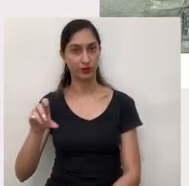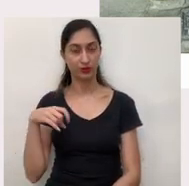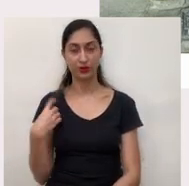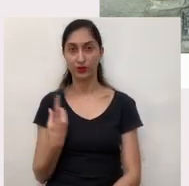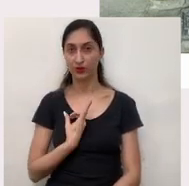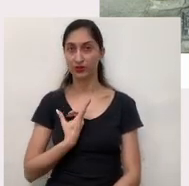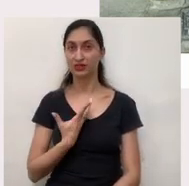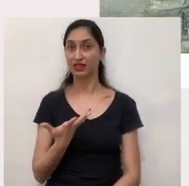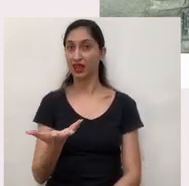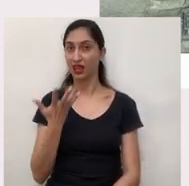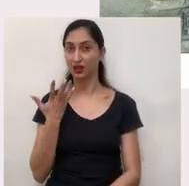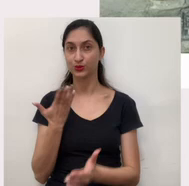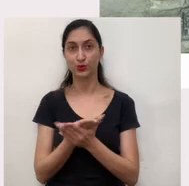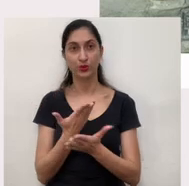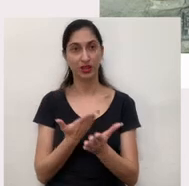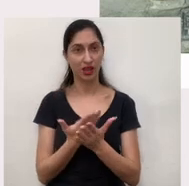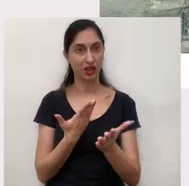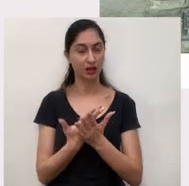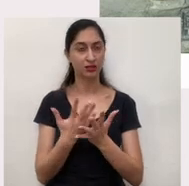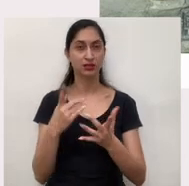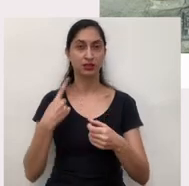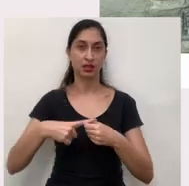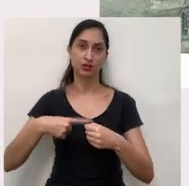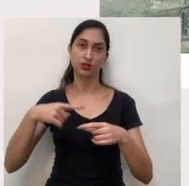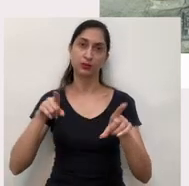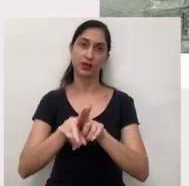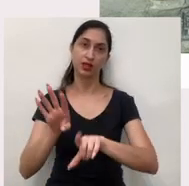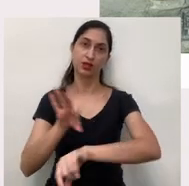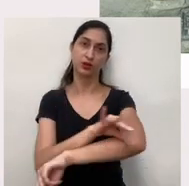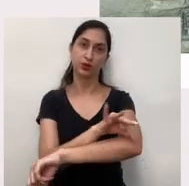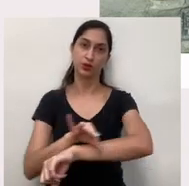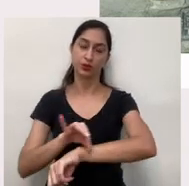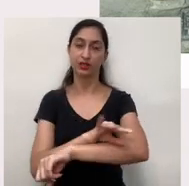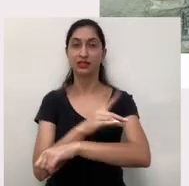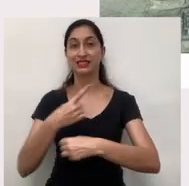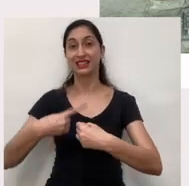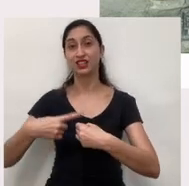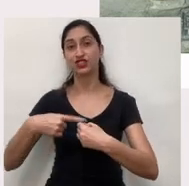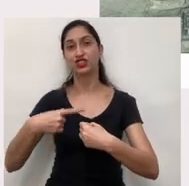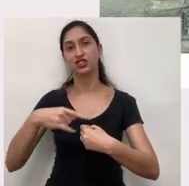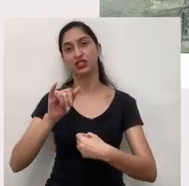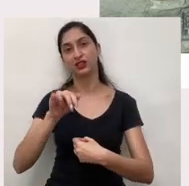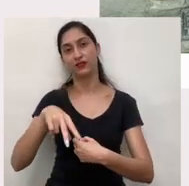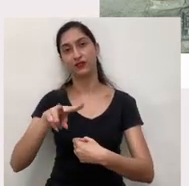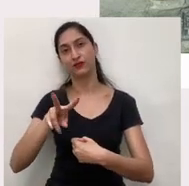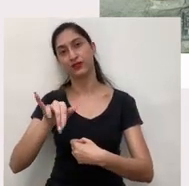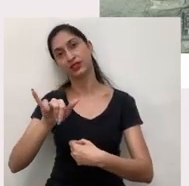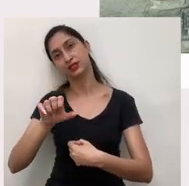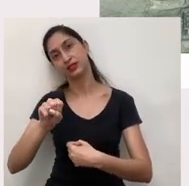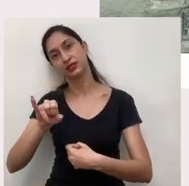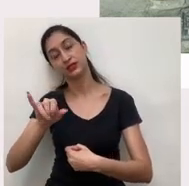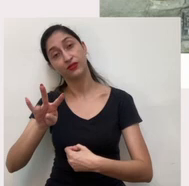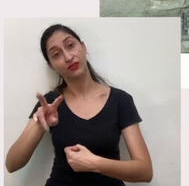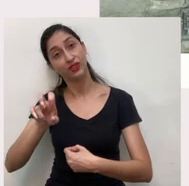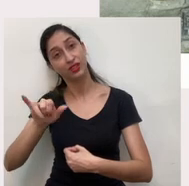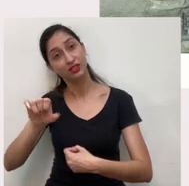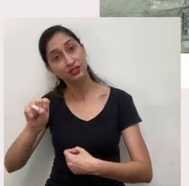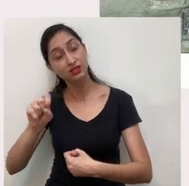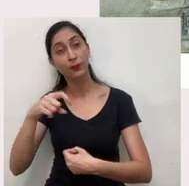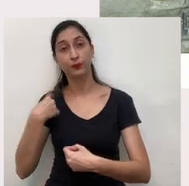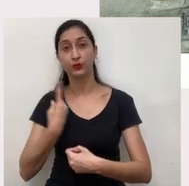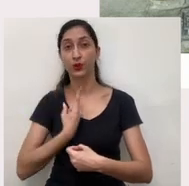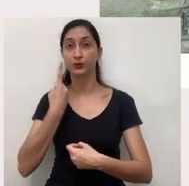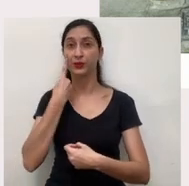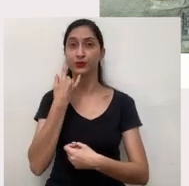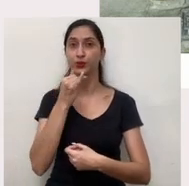quer estudar as cidades e a arquitetura, né, as cidades invisíveis, é uma forma de pensar, né, que